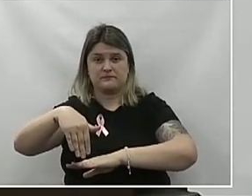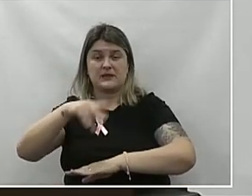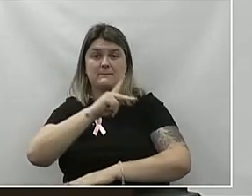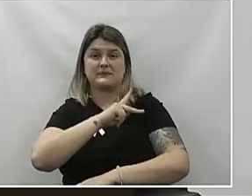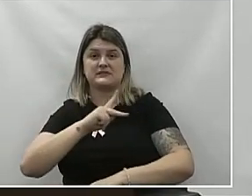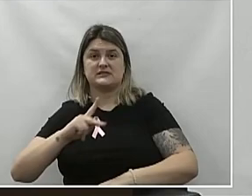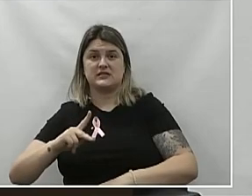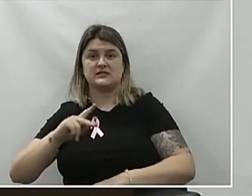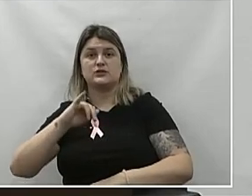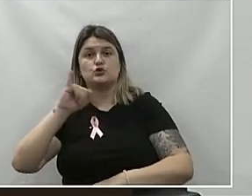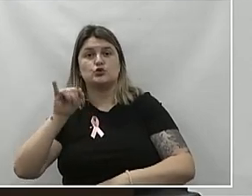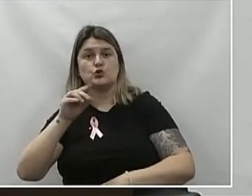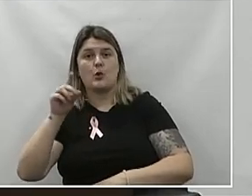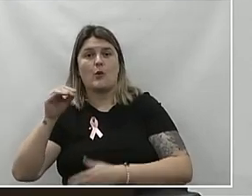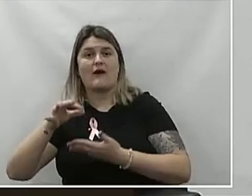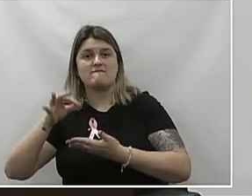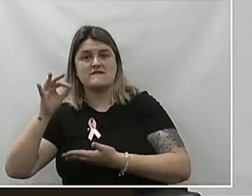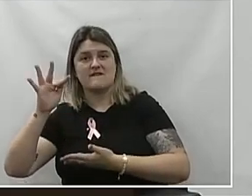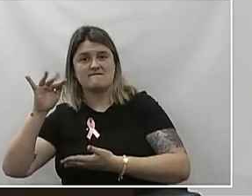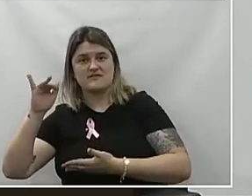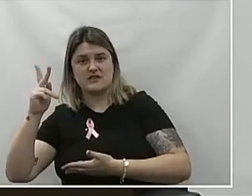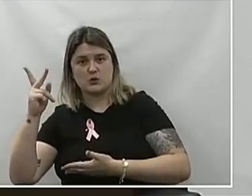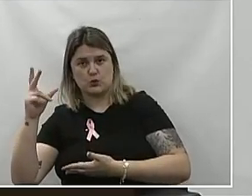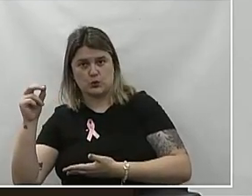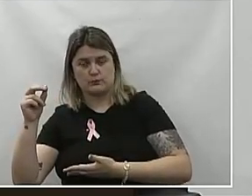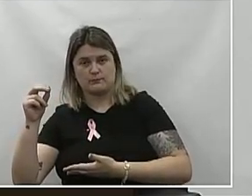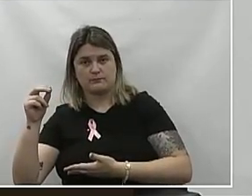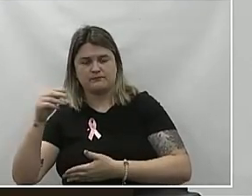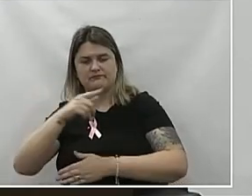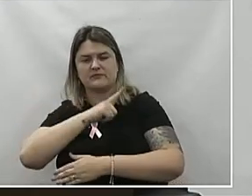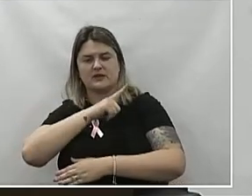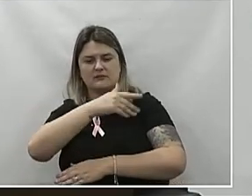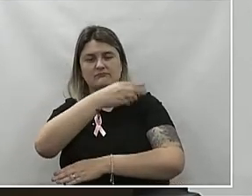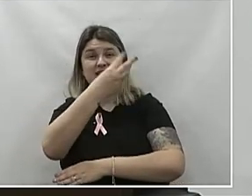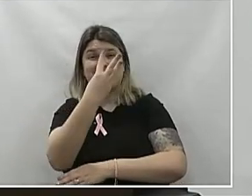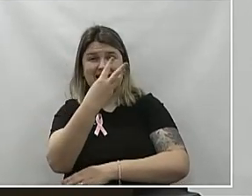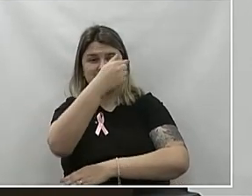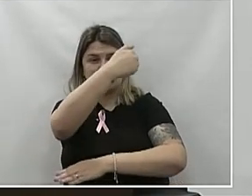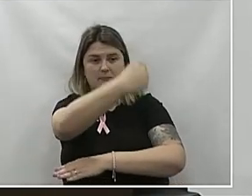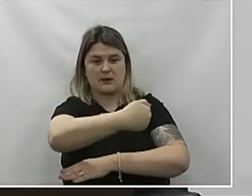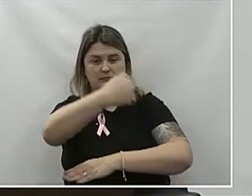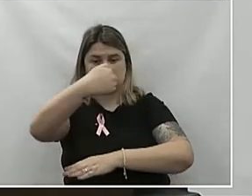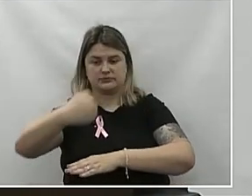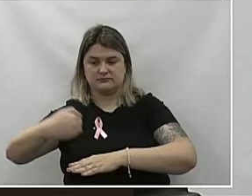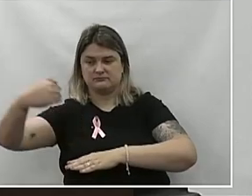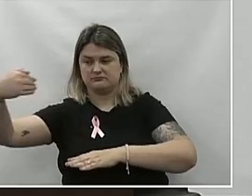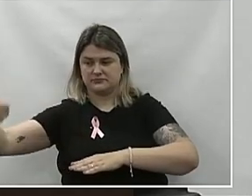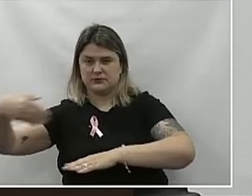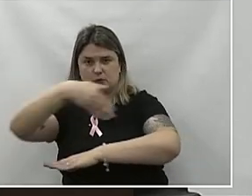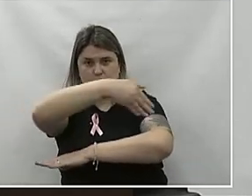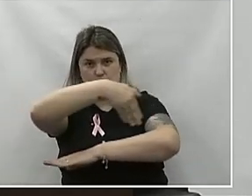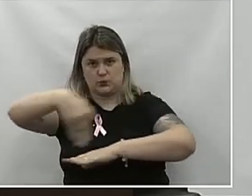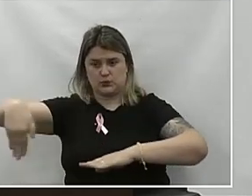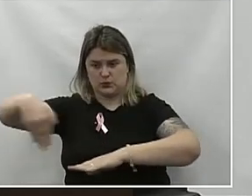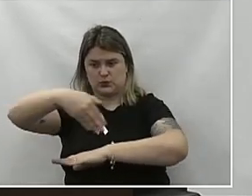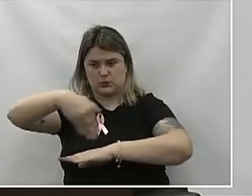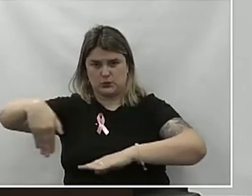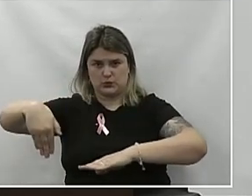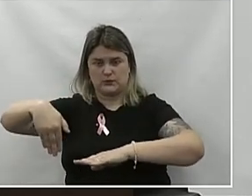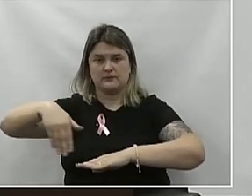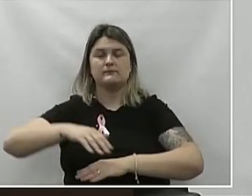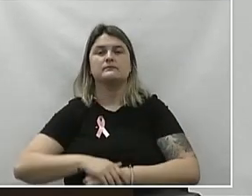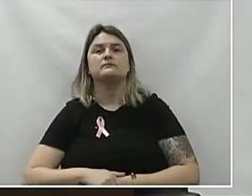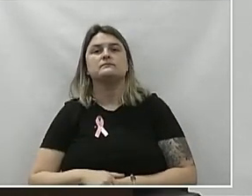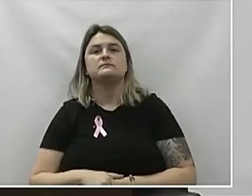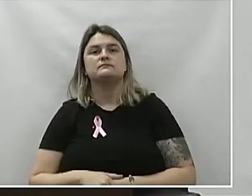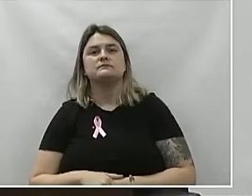Presidente João Café Filho até a Rua Emílio Clone são três quadras dessa que faz esquinas com a parte